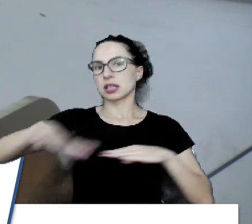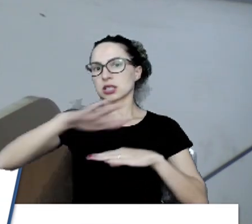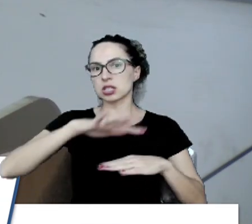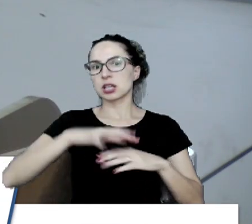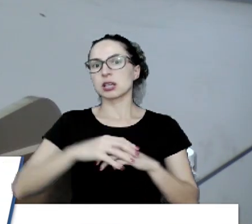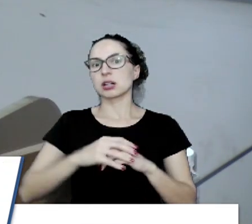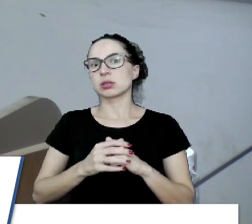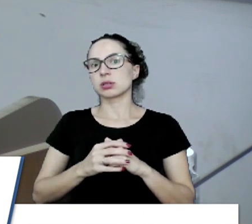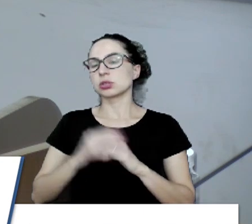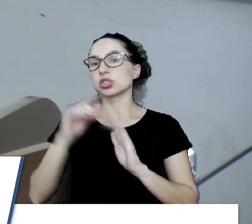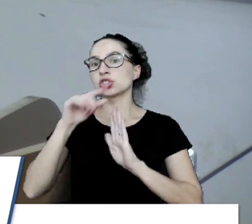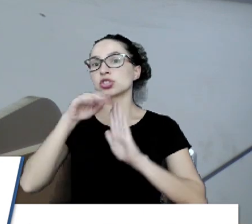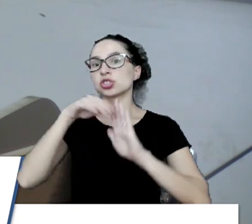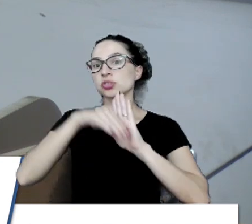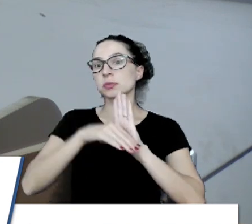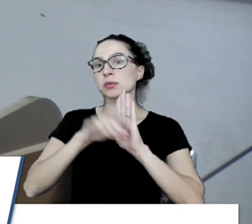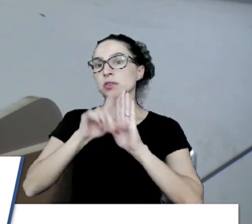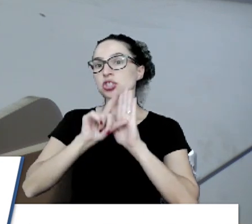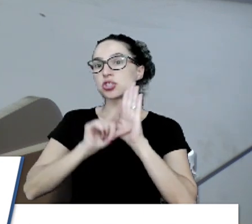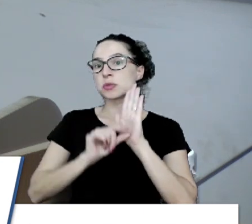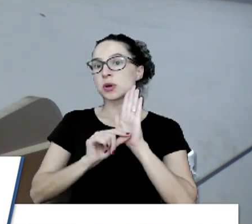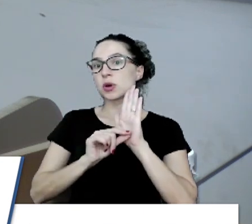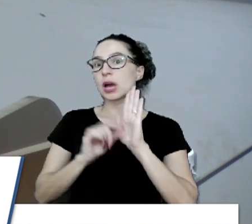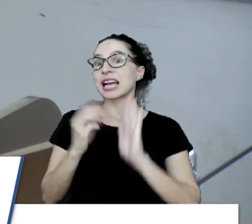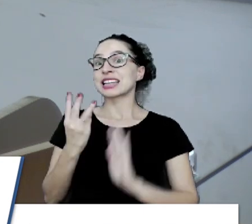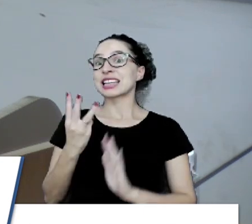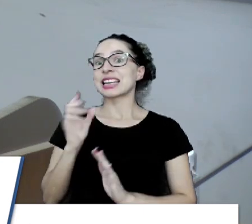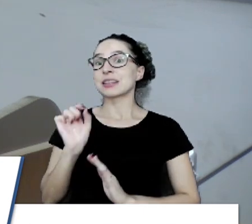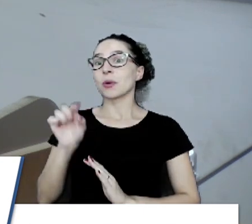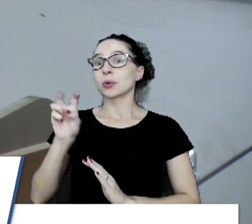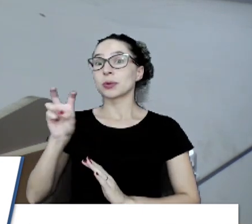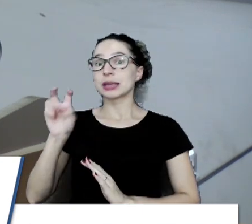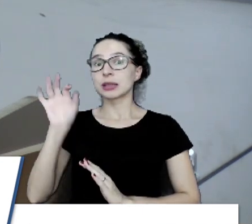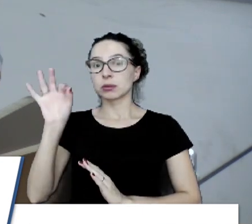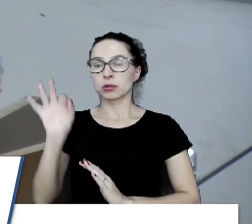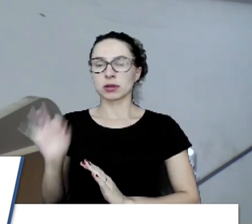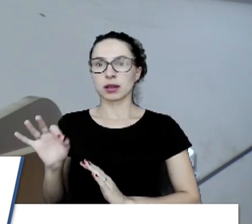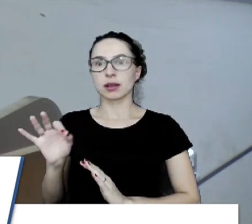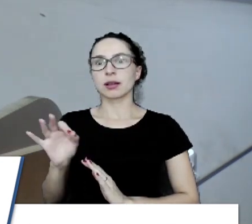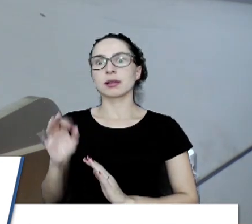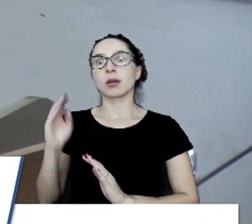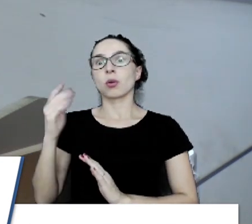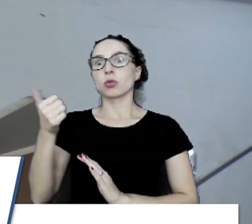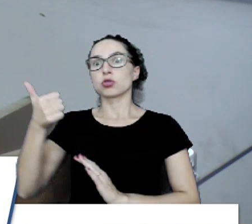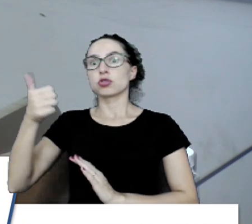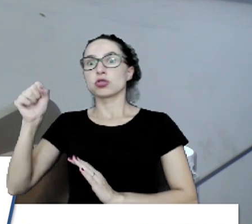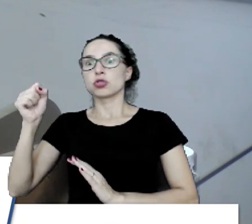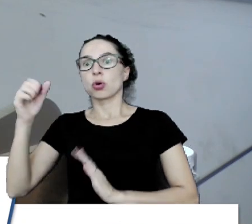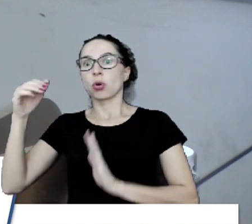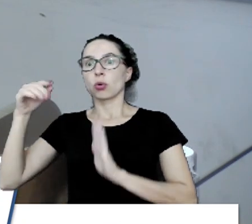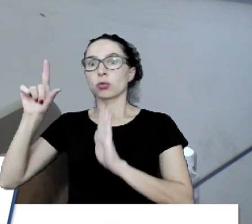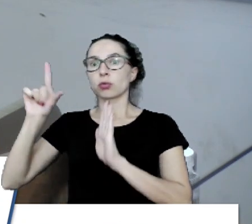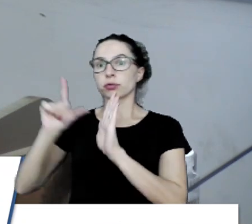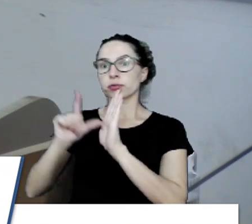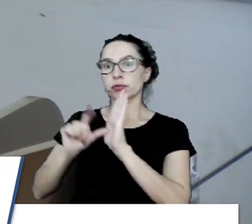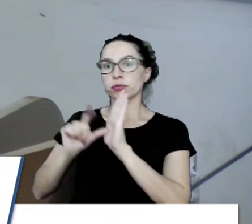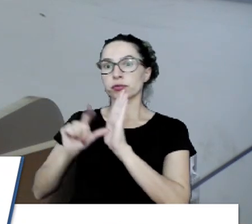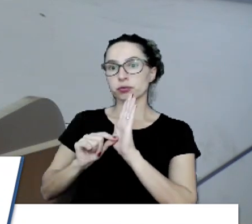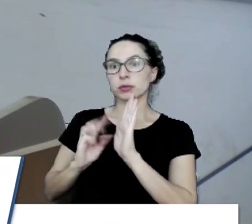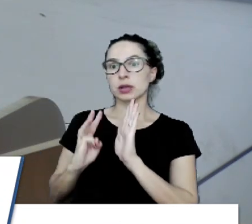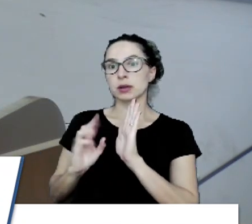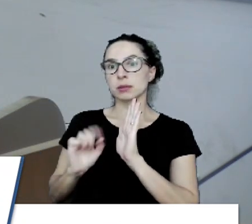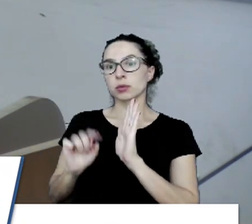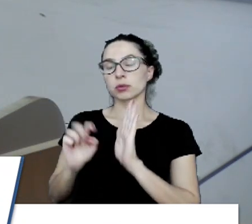numa redução que vai a 3,5%. Então, saiu de quase 18% para 3,5%.